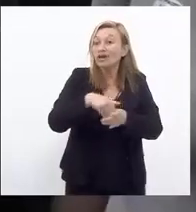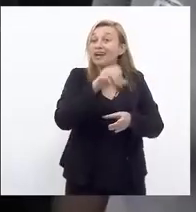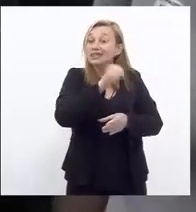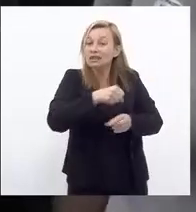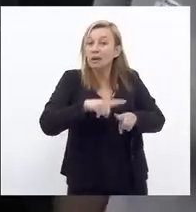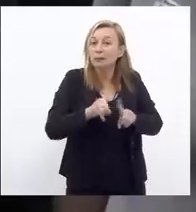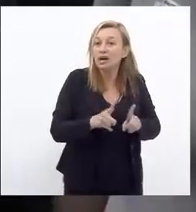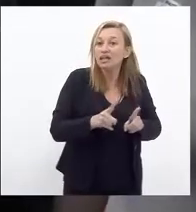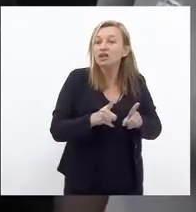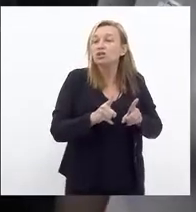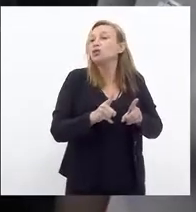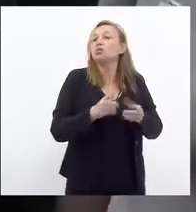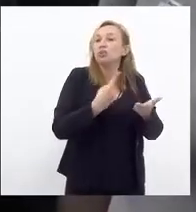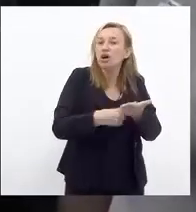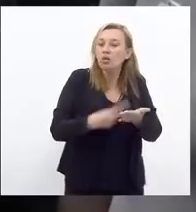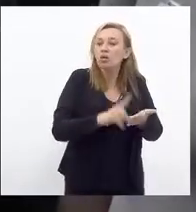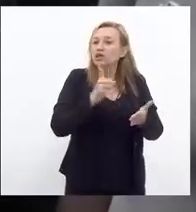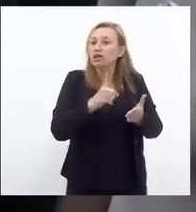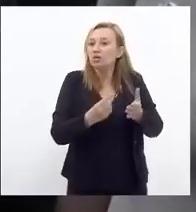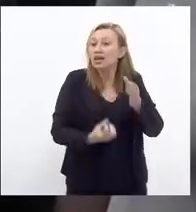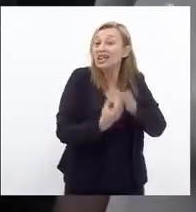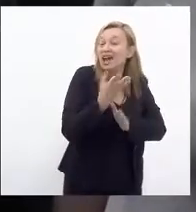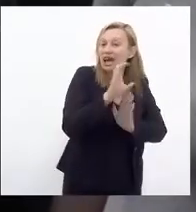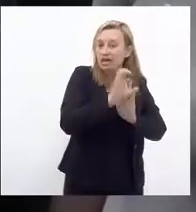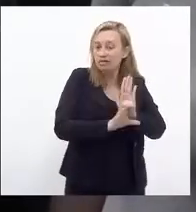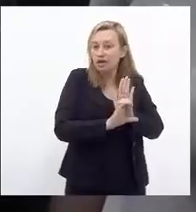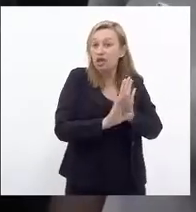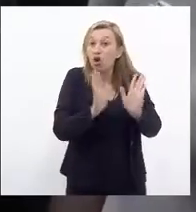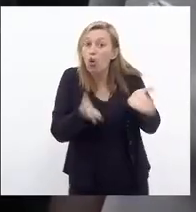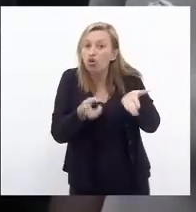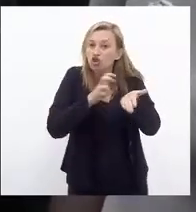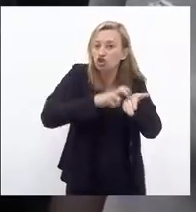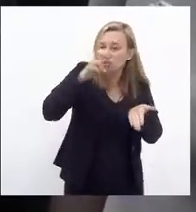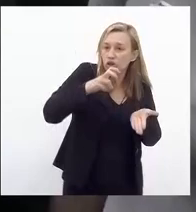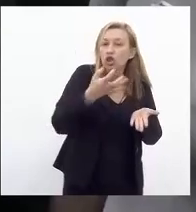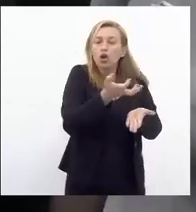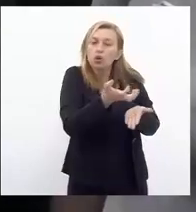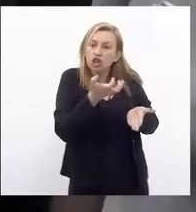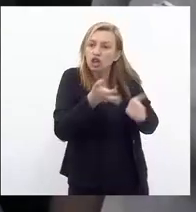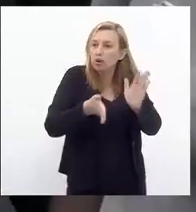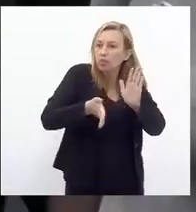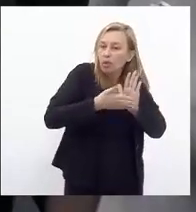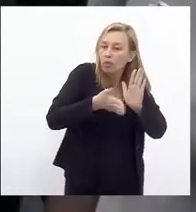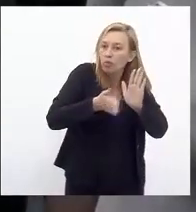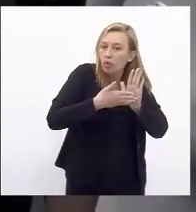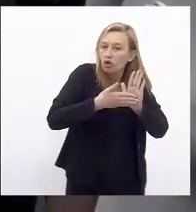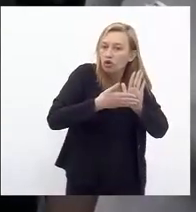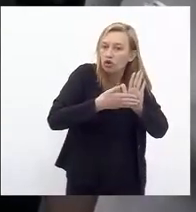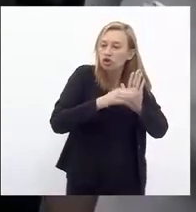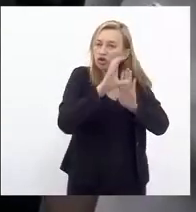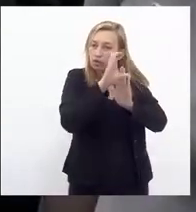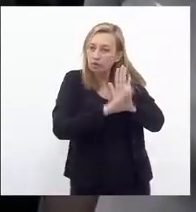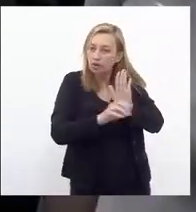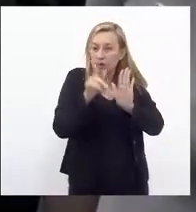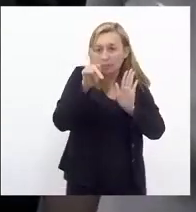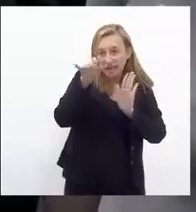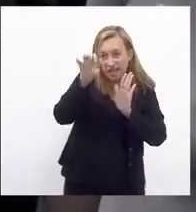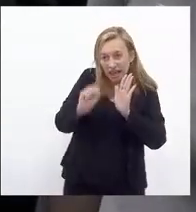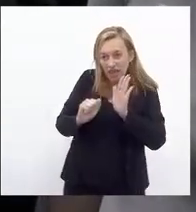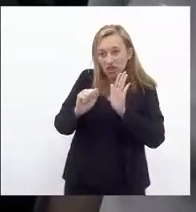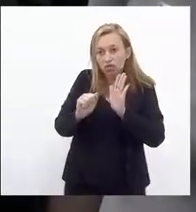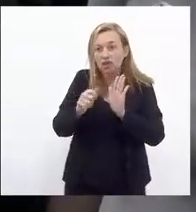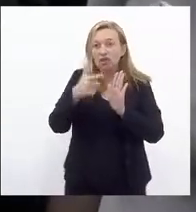foi acordo de não fazer o destaque hoje pela manhã eu queria propor algum destaque do pedágio de